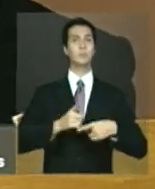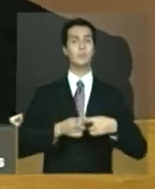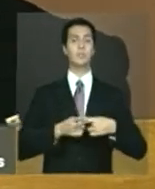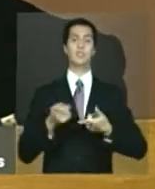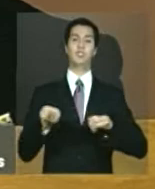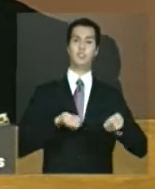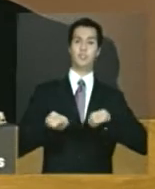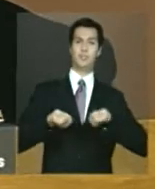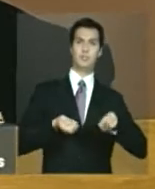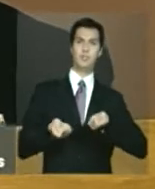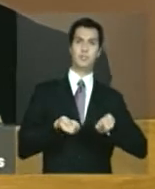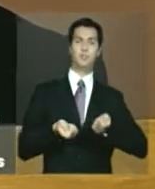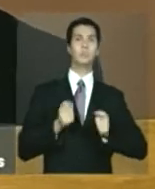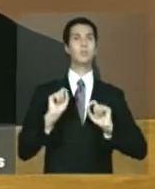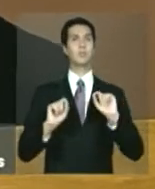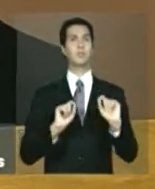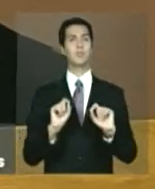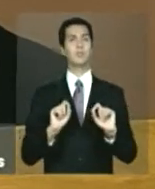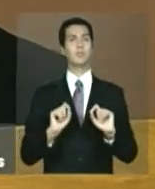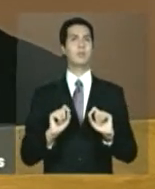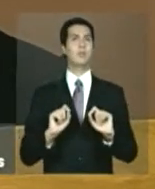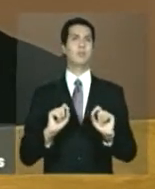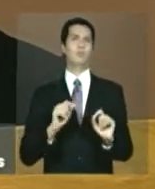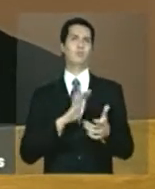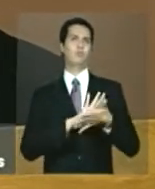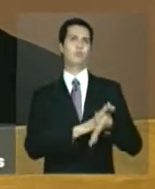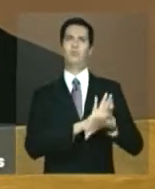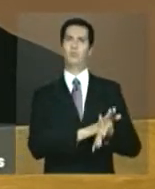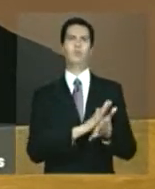gestão é aquela que não